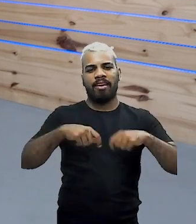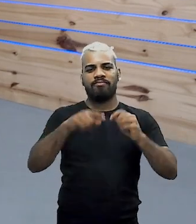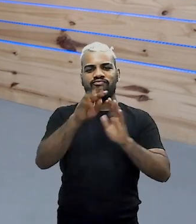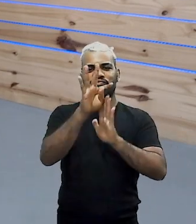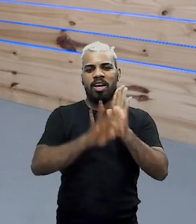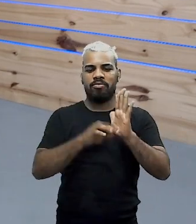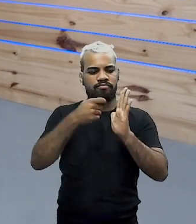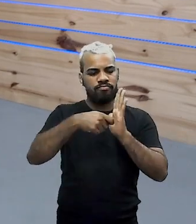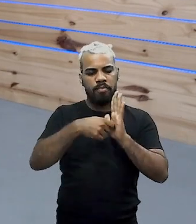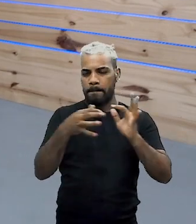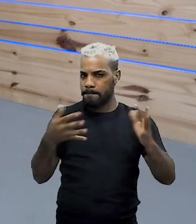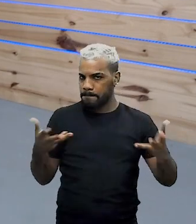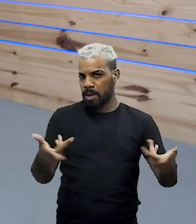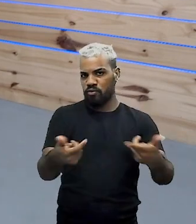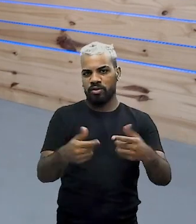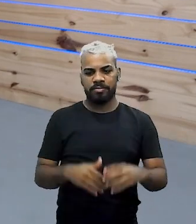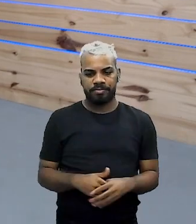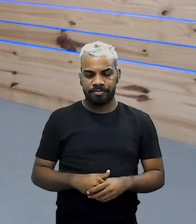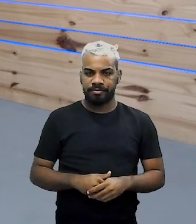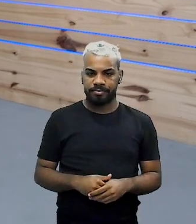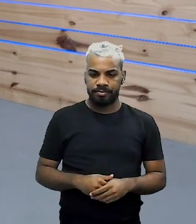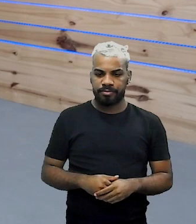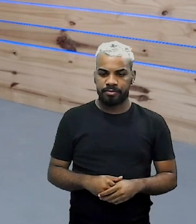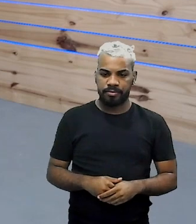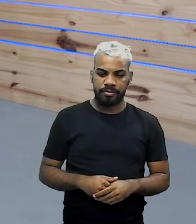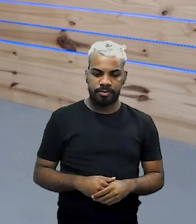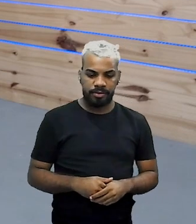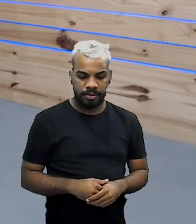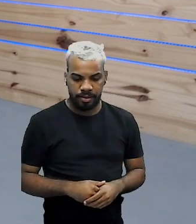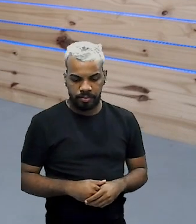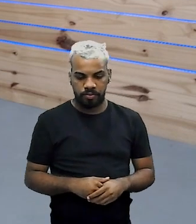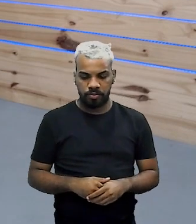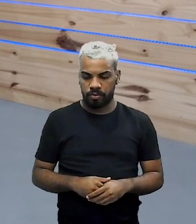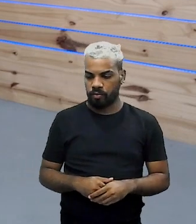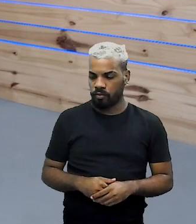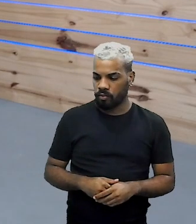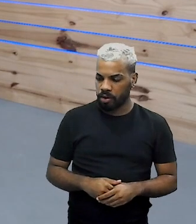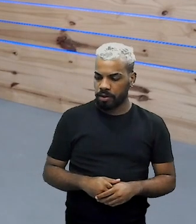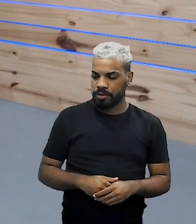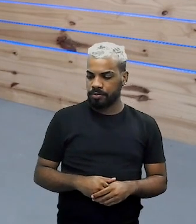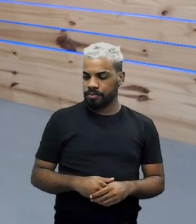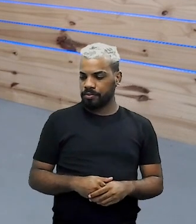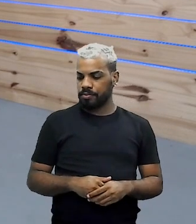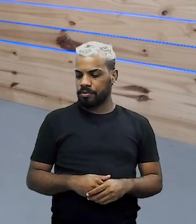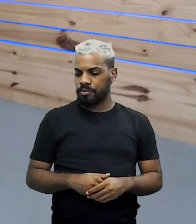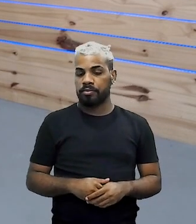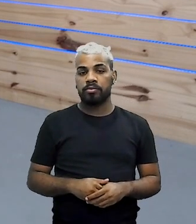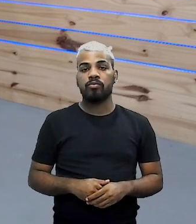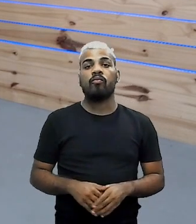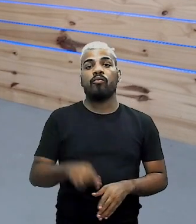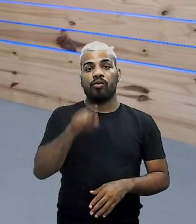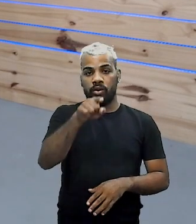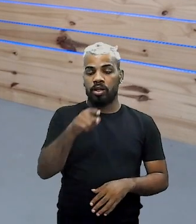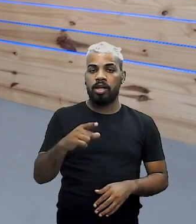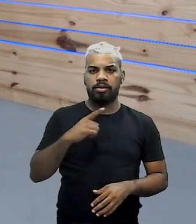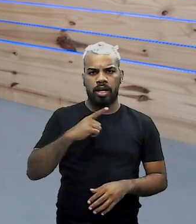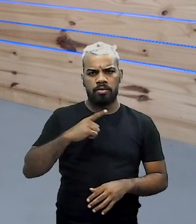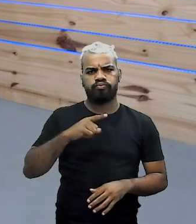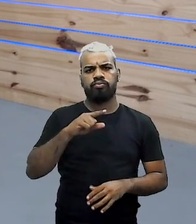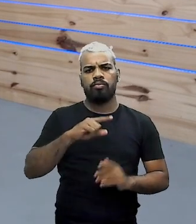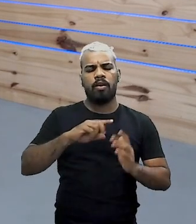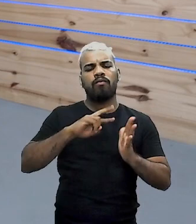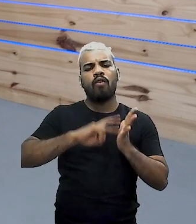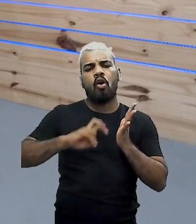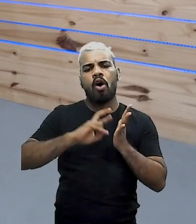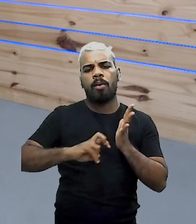que muitas vezes você tem ocioso, vago, e focar nessas situações. Além de você estar aprimorando o seu vocabulário para